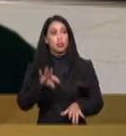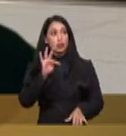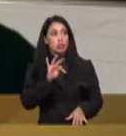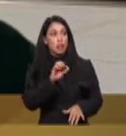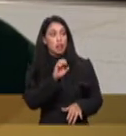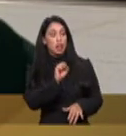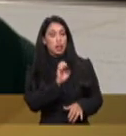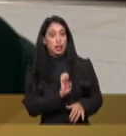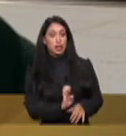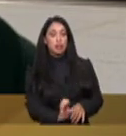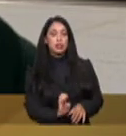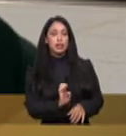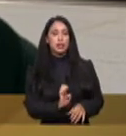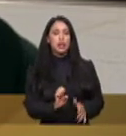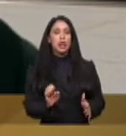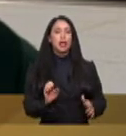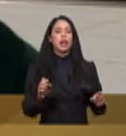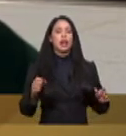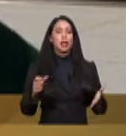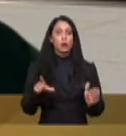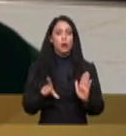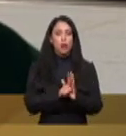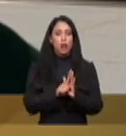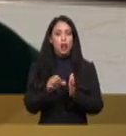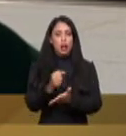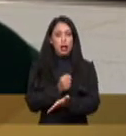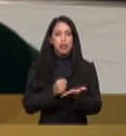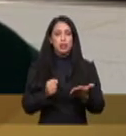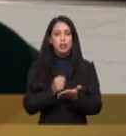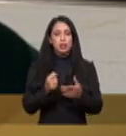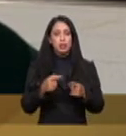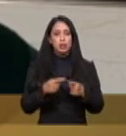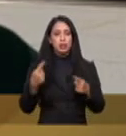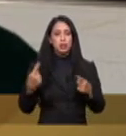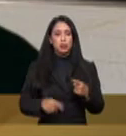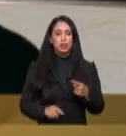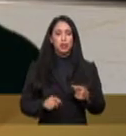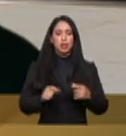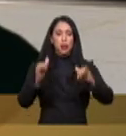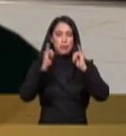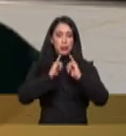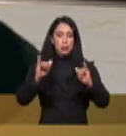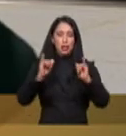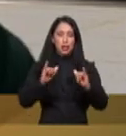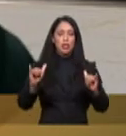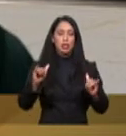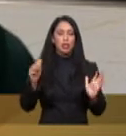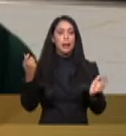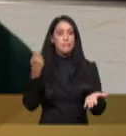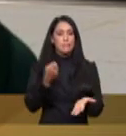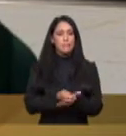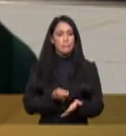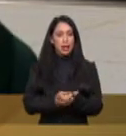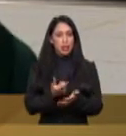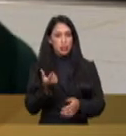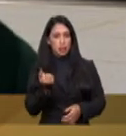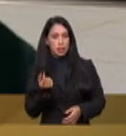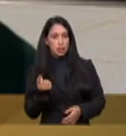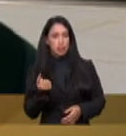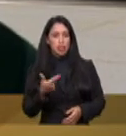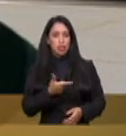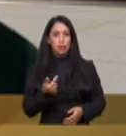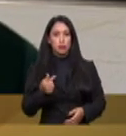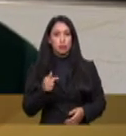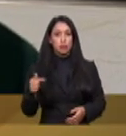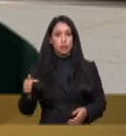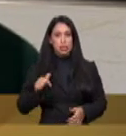TSE, baseado na lei que antes proibia a propaganda paga na internet, mas com a alteração de 2017,